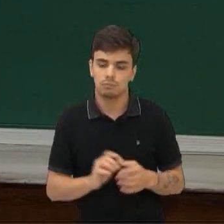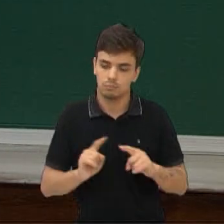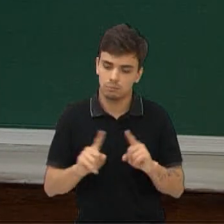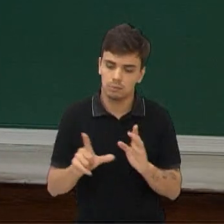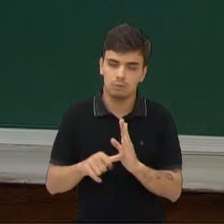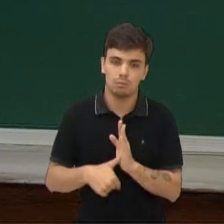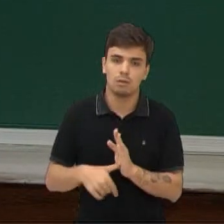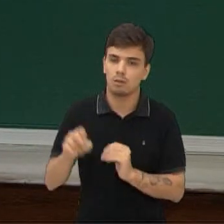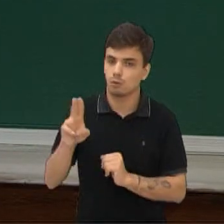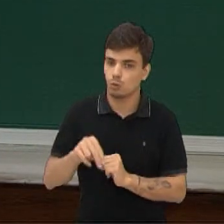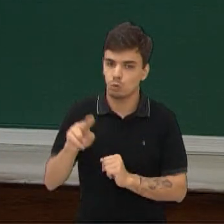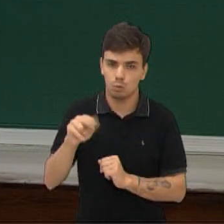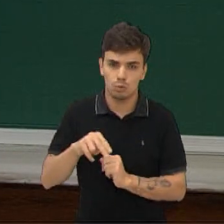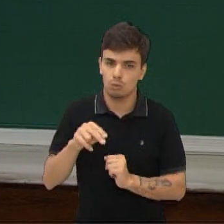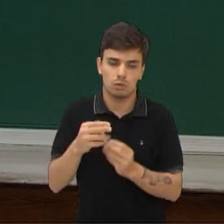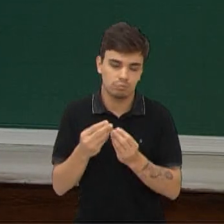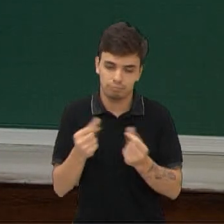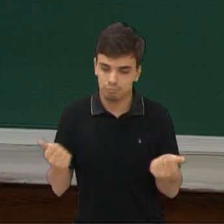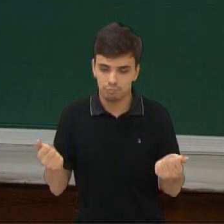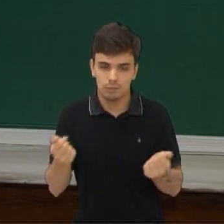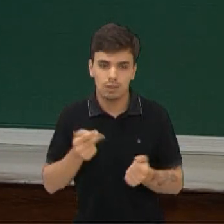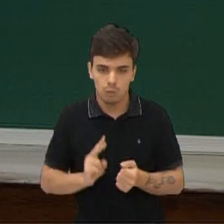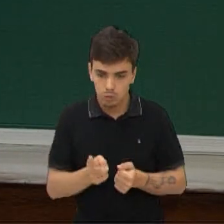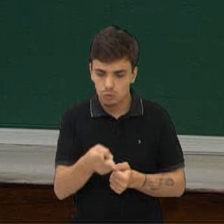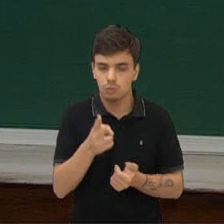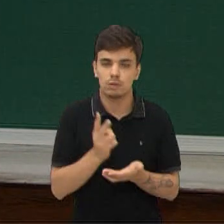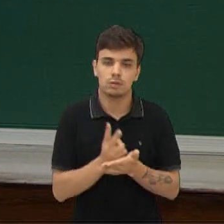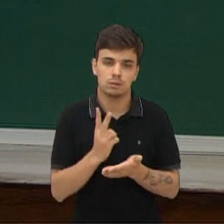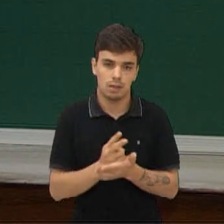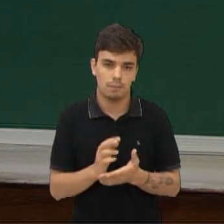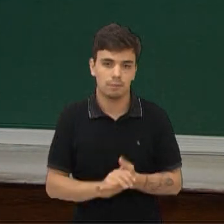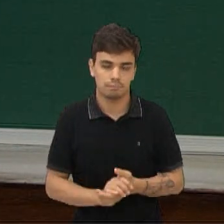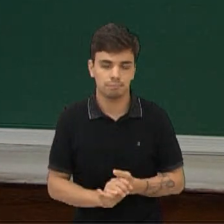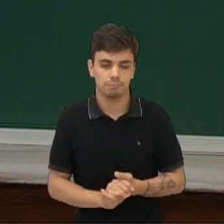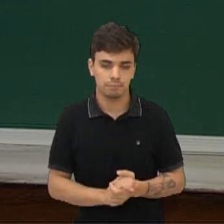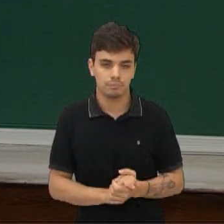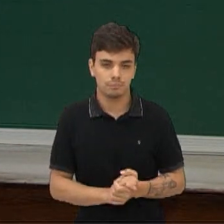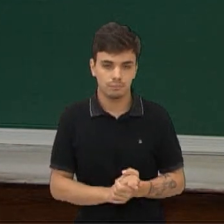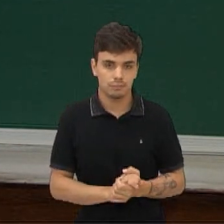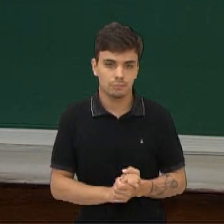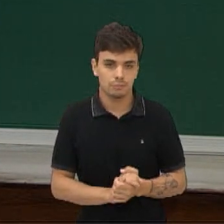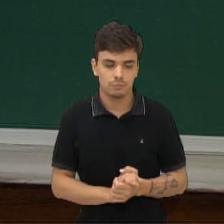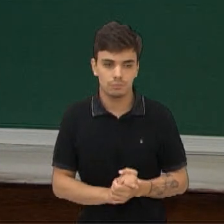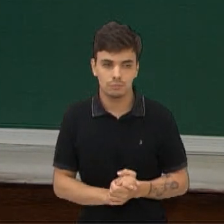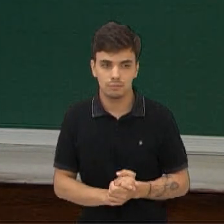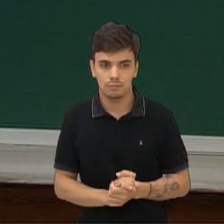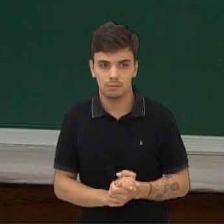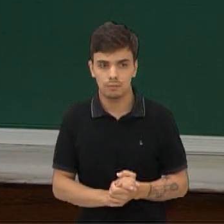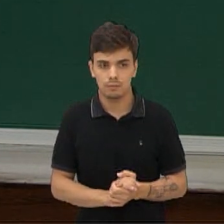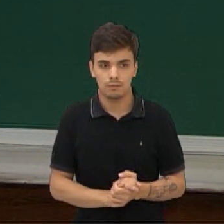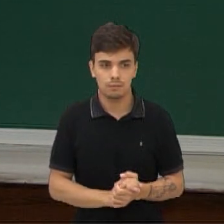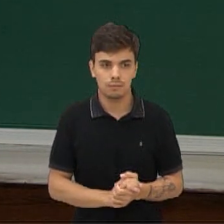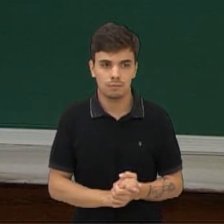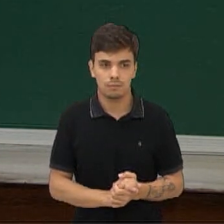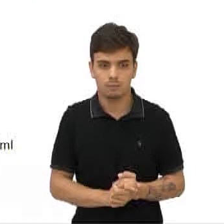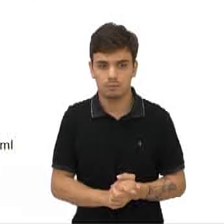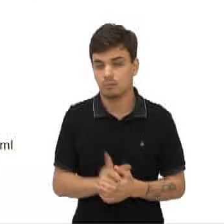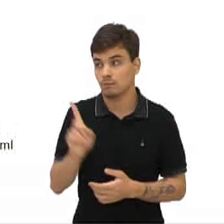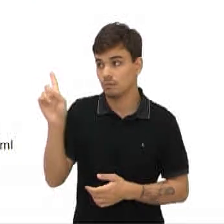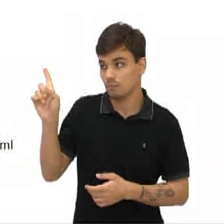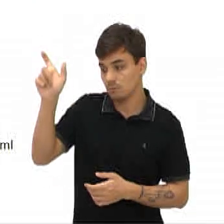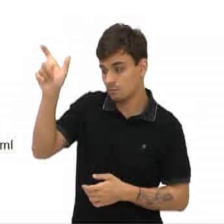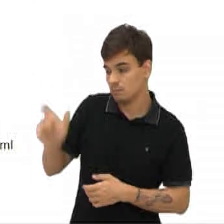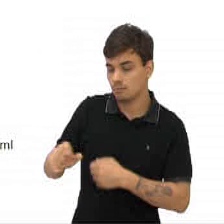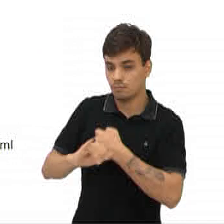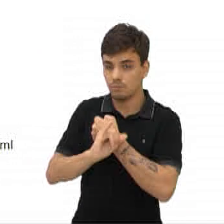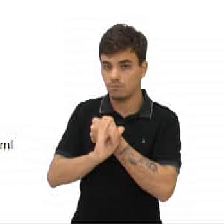né, nunca vai se desfazer, ela para sempre vai pensar ali na Pixie, né? Então, vou apresentar para vocês a cronista,